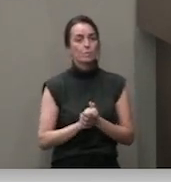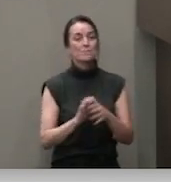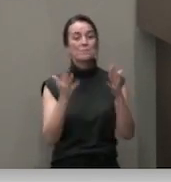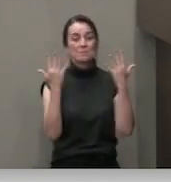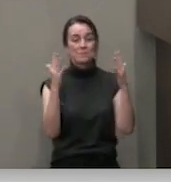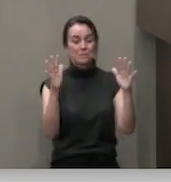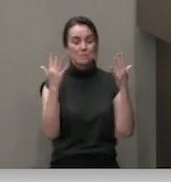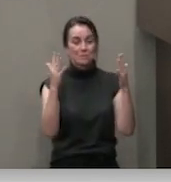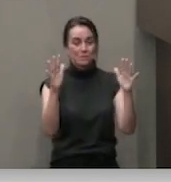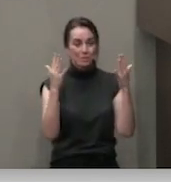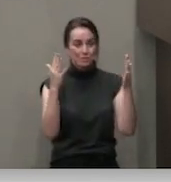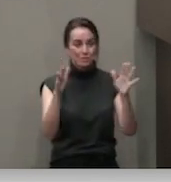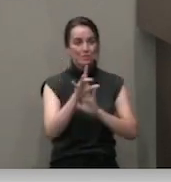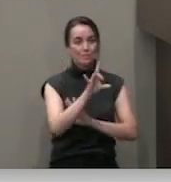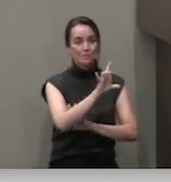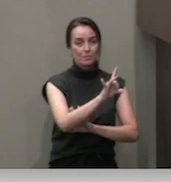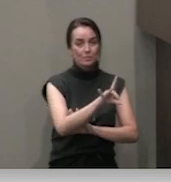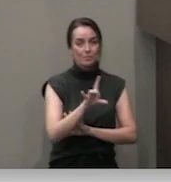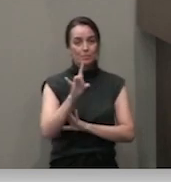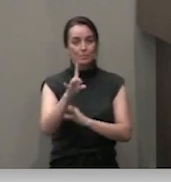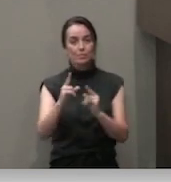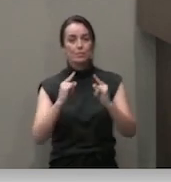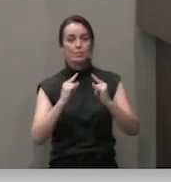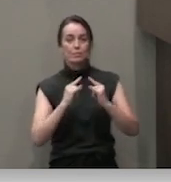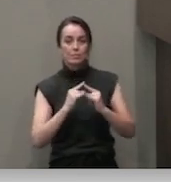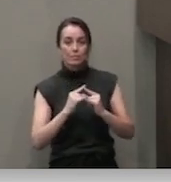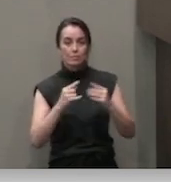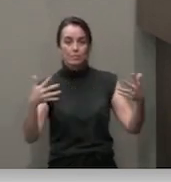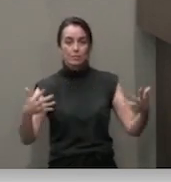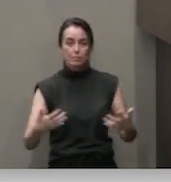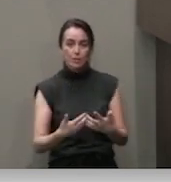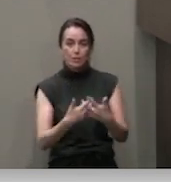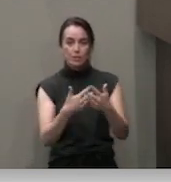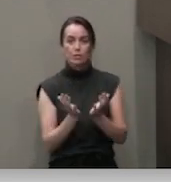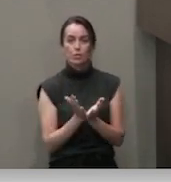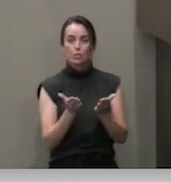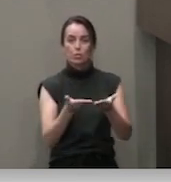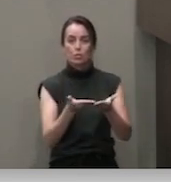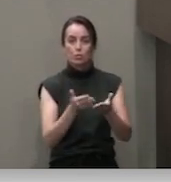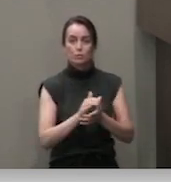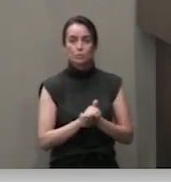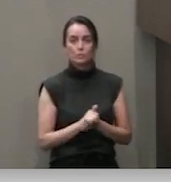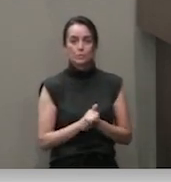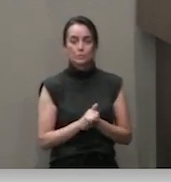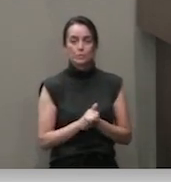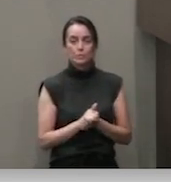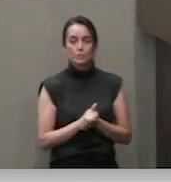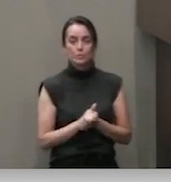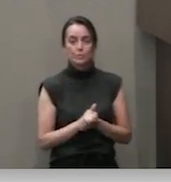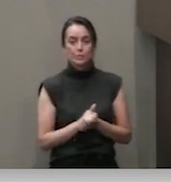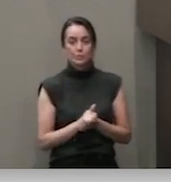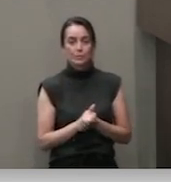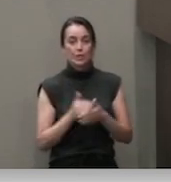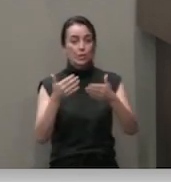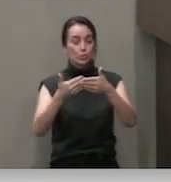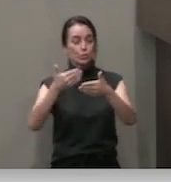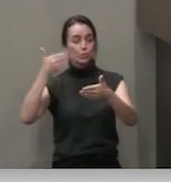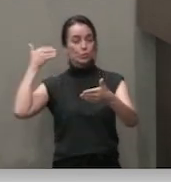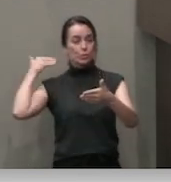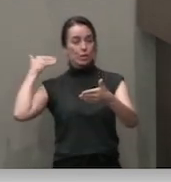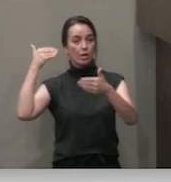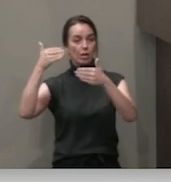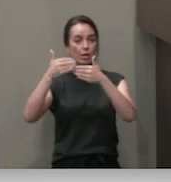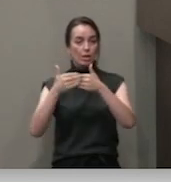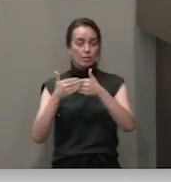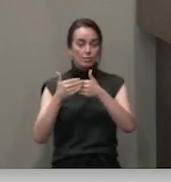parabenizo cada entidade integrante do comitê passados e presentes